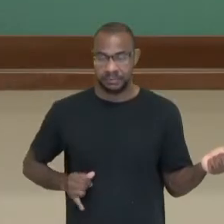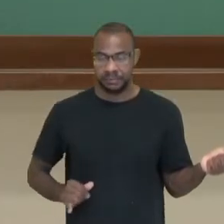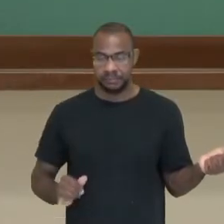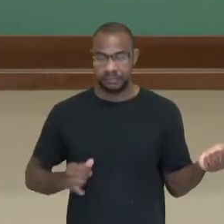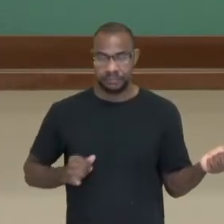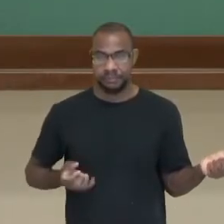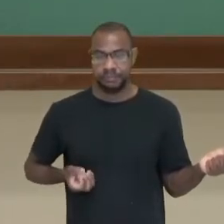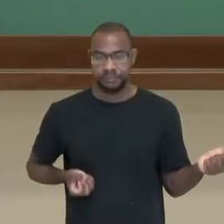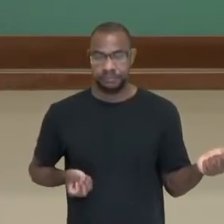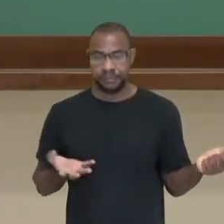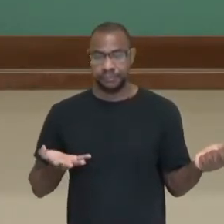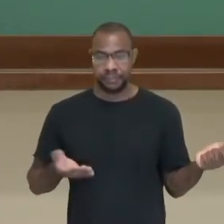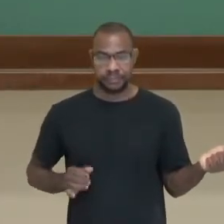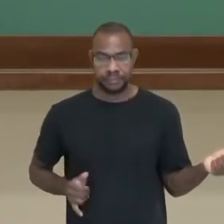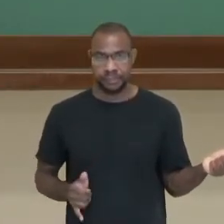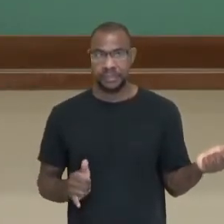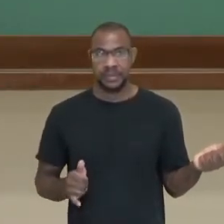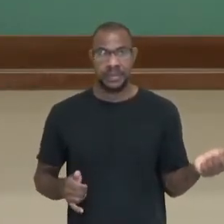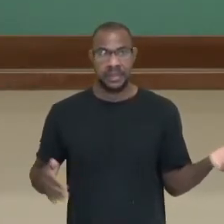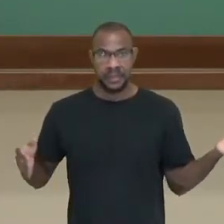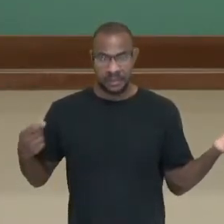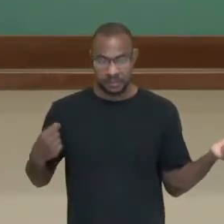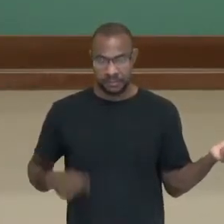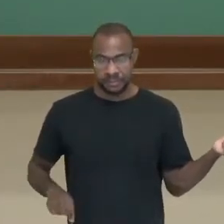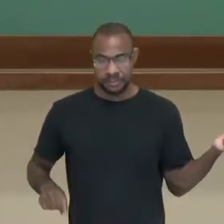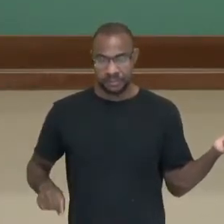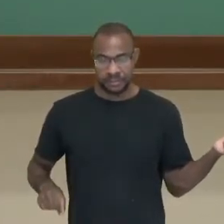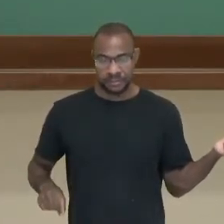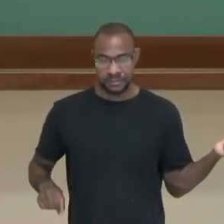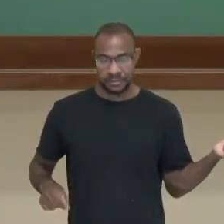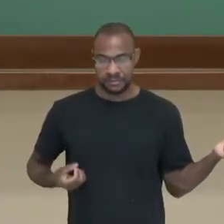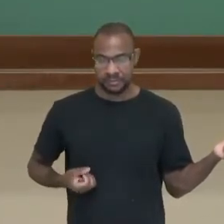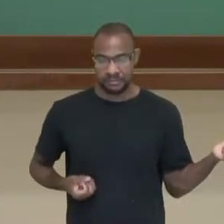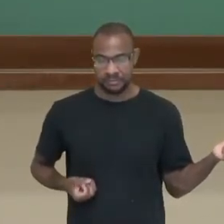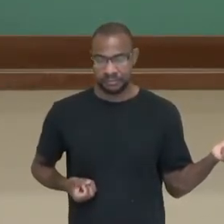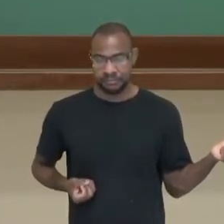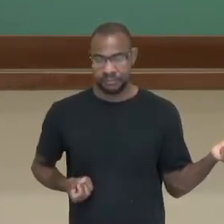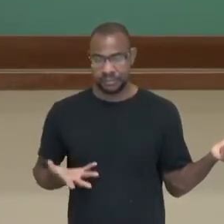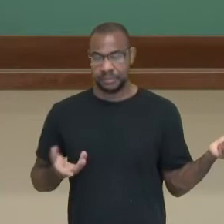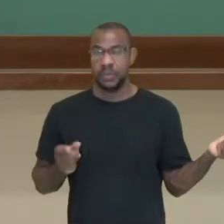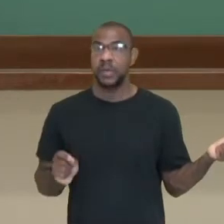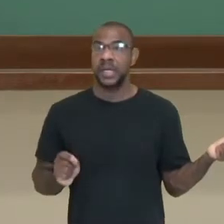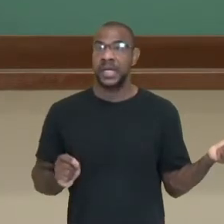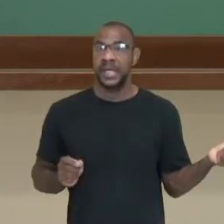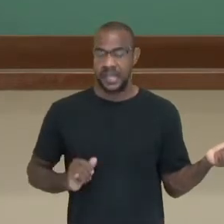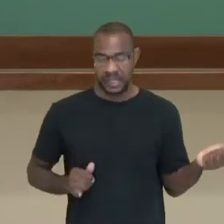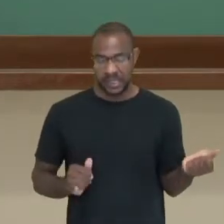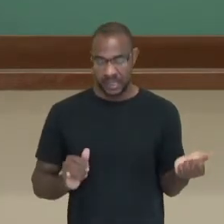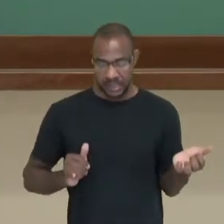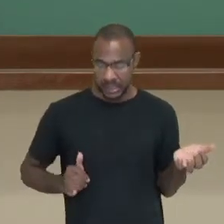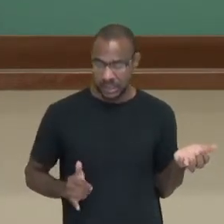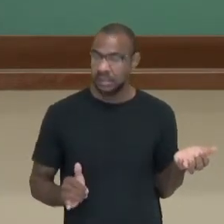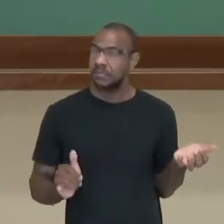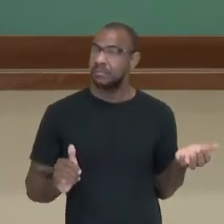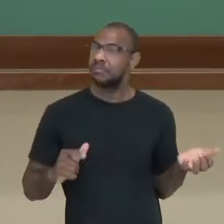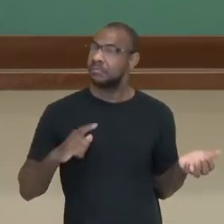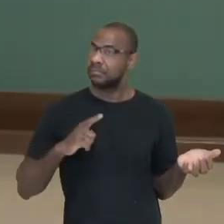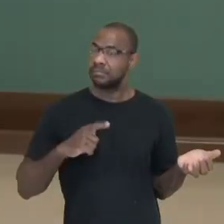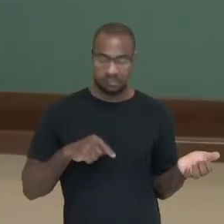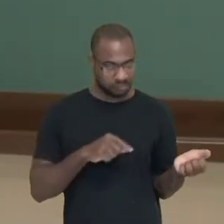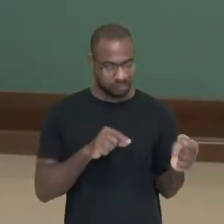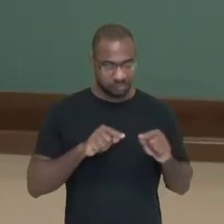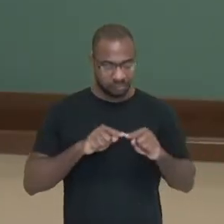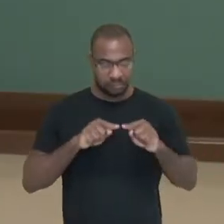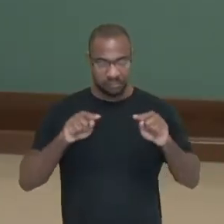Ei, lembre-se, bateu no violão, liberou energia. Essa energia ela vai se propagar pelas cordas. Então as